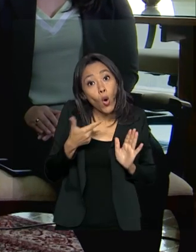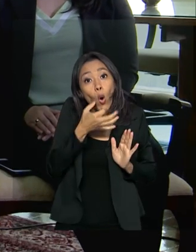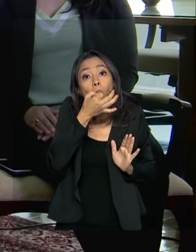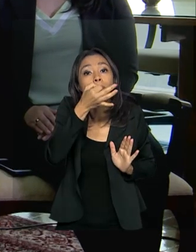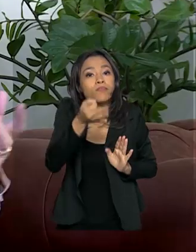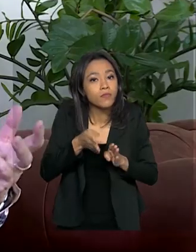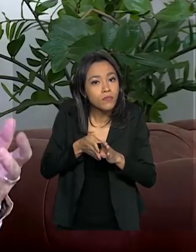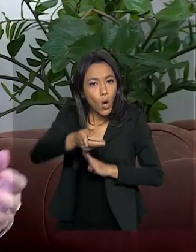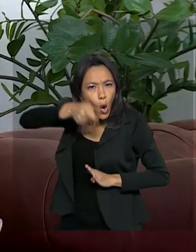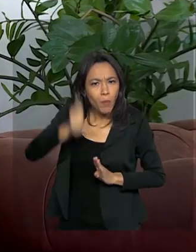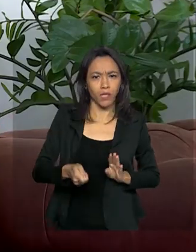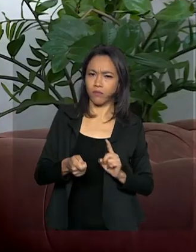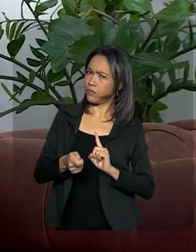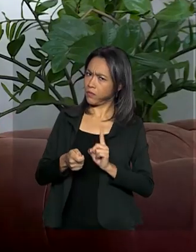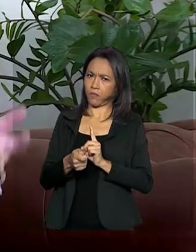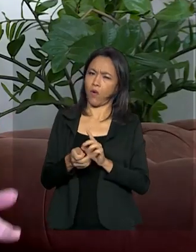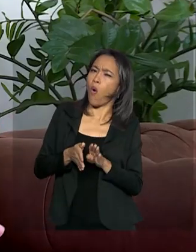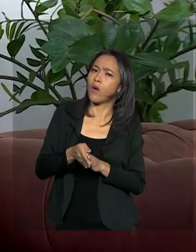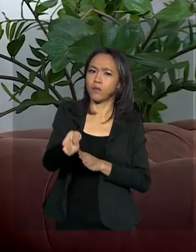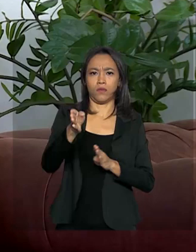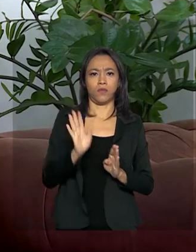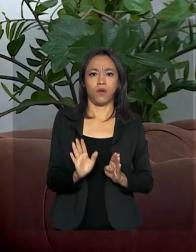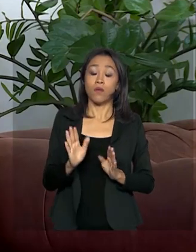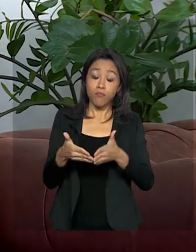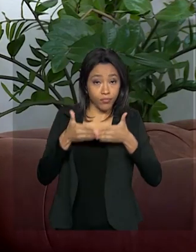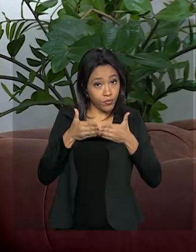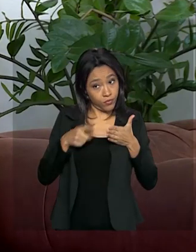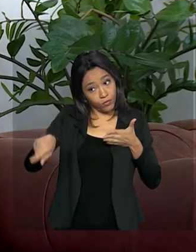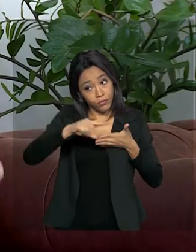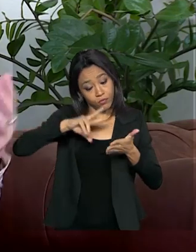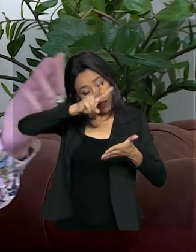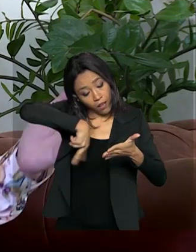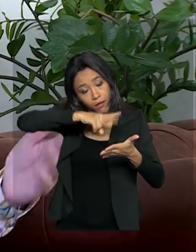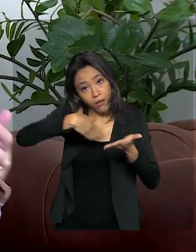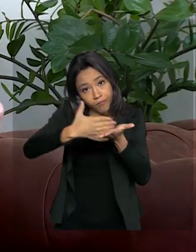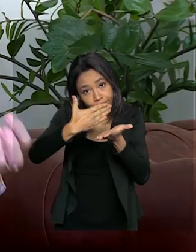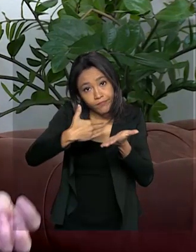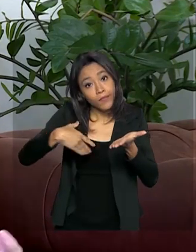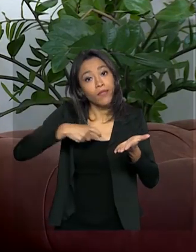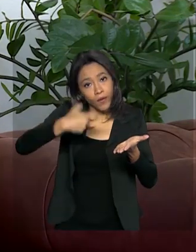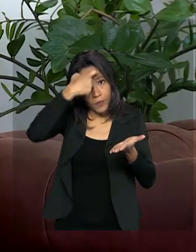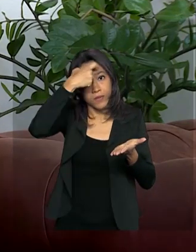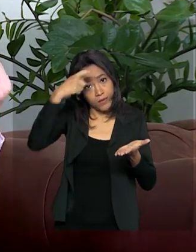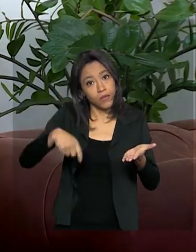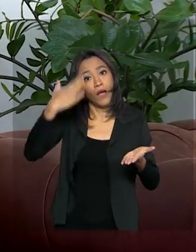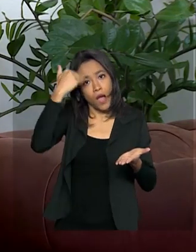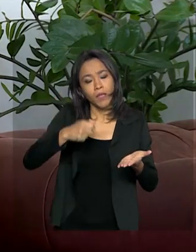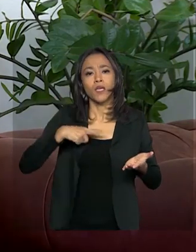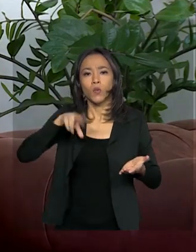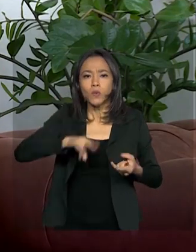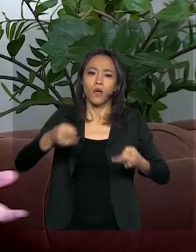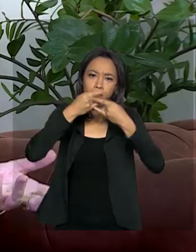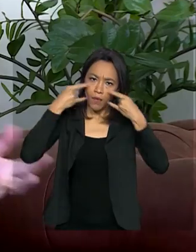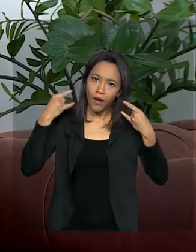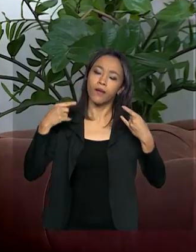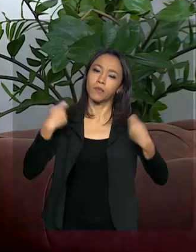isso não é uma obrigação a gente espera que todos leiam que tem um consciência a gente sabe que tem que usar máscara a gente